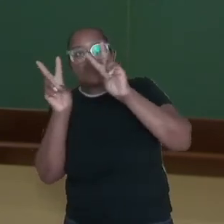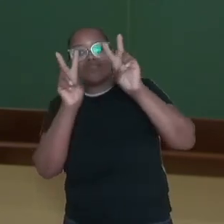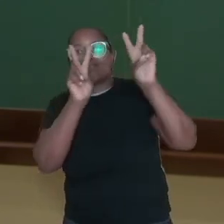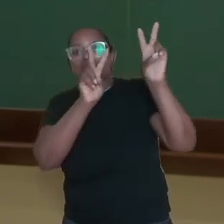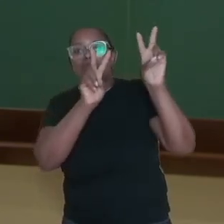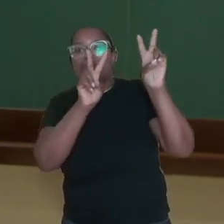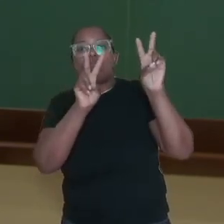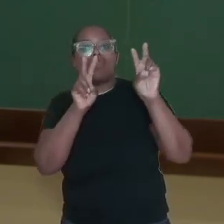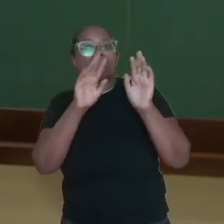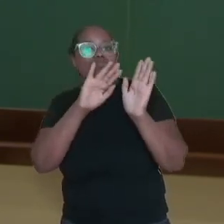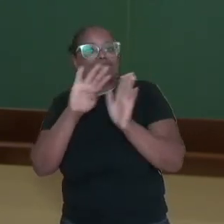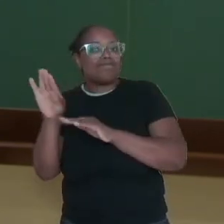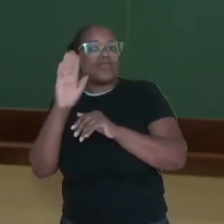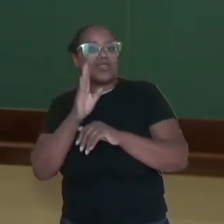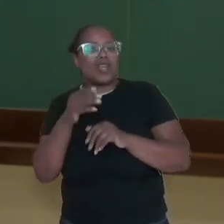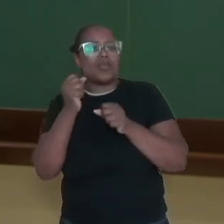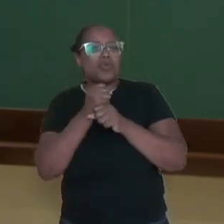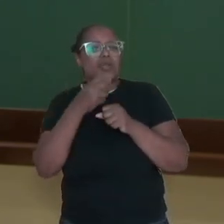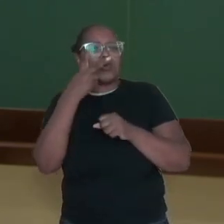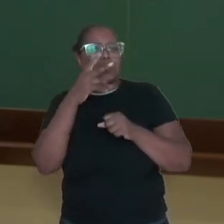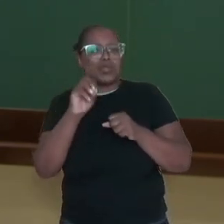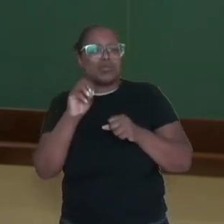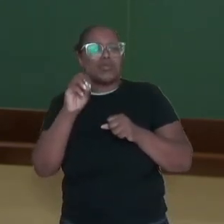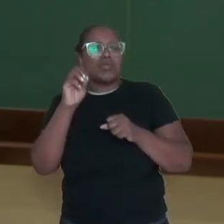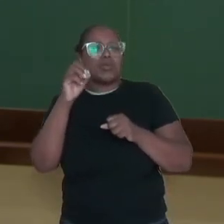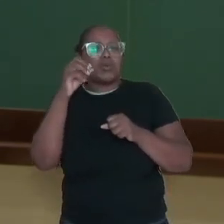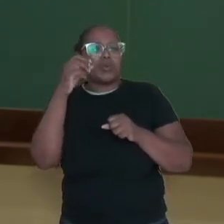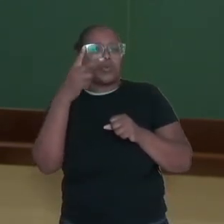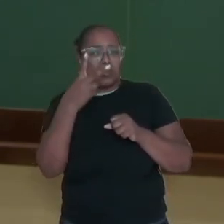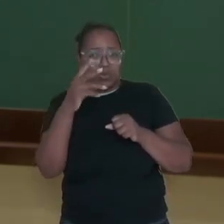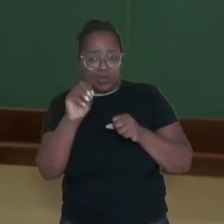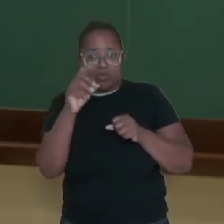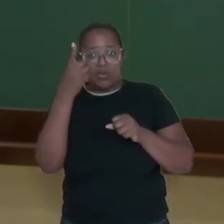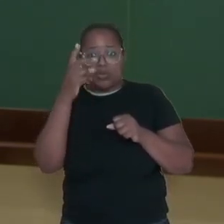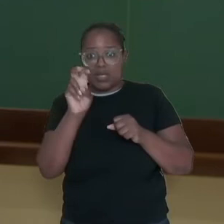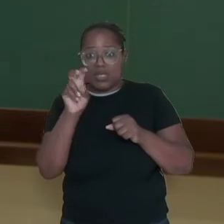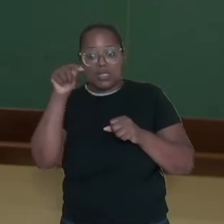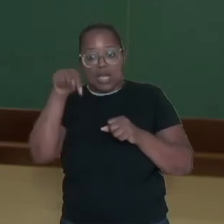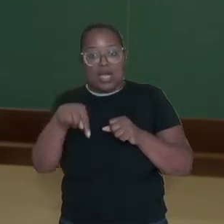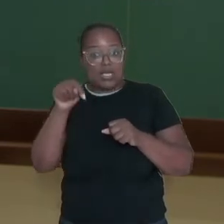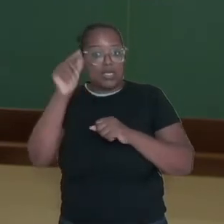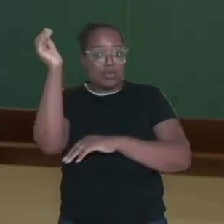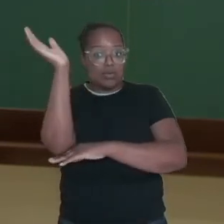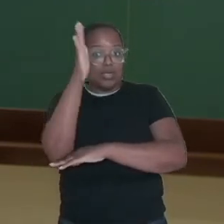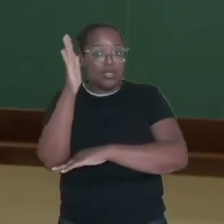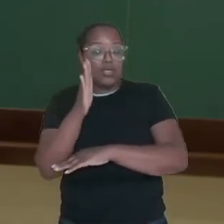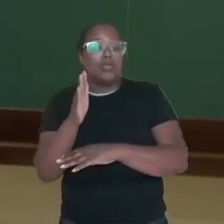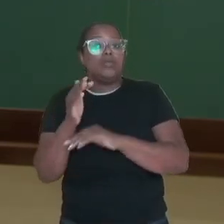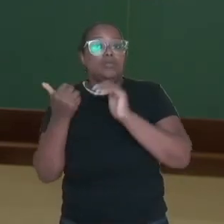em 2015, aqui no Brasil, né, o mesmo jogo, né,